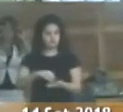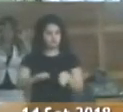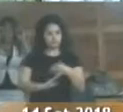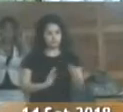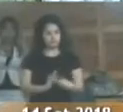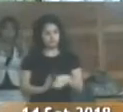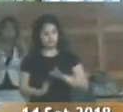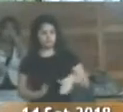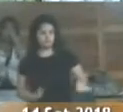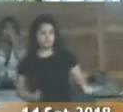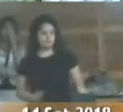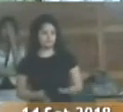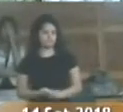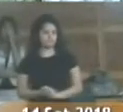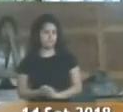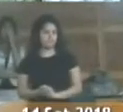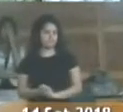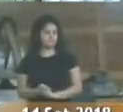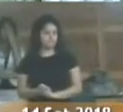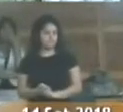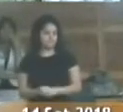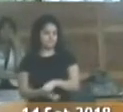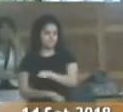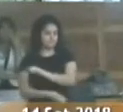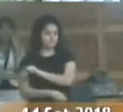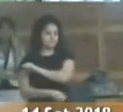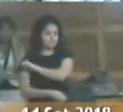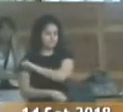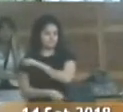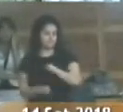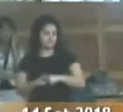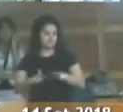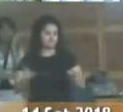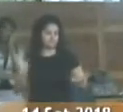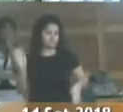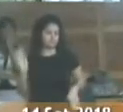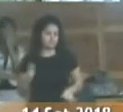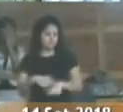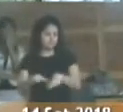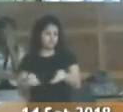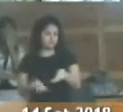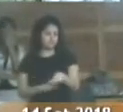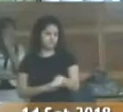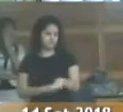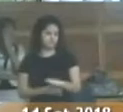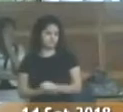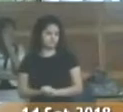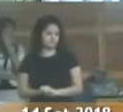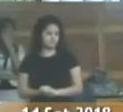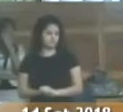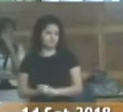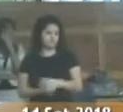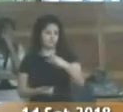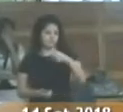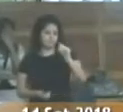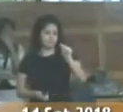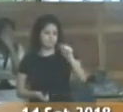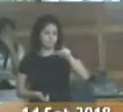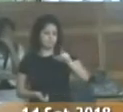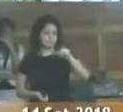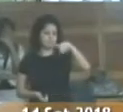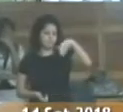da comunidade, que é composta por alunos de diversas praias da região, entre elas a Praia de Palmas.